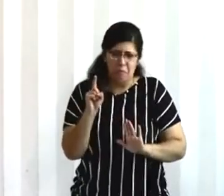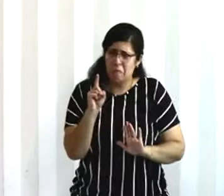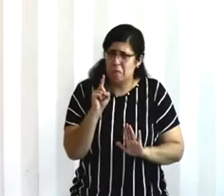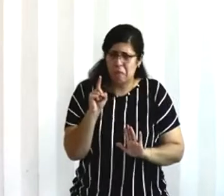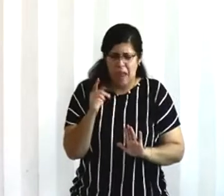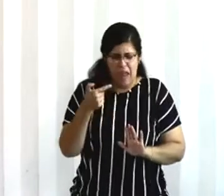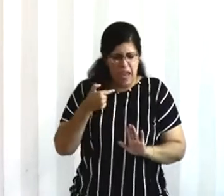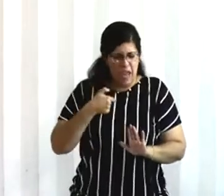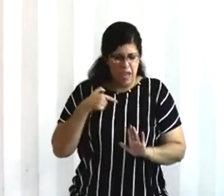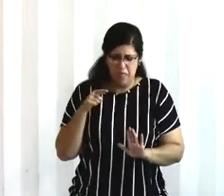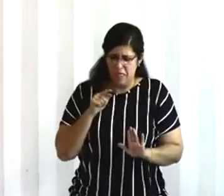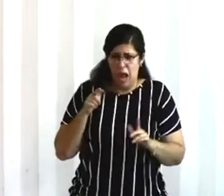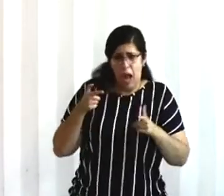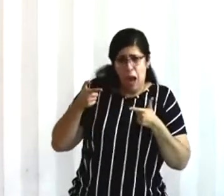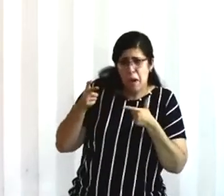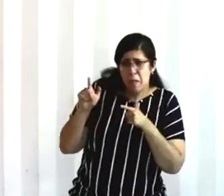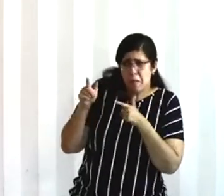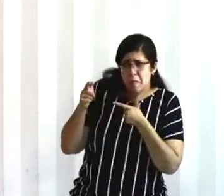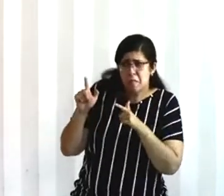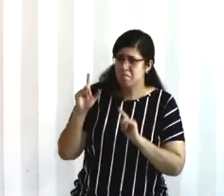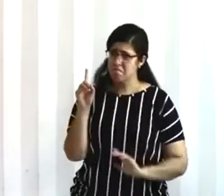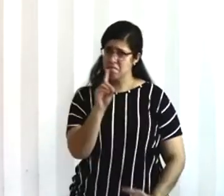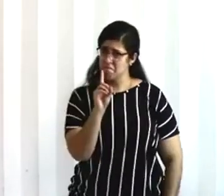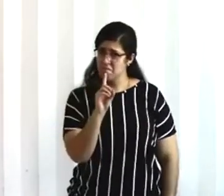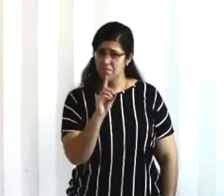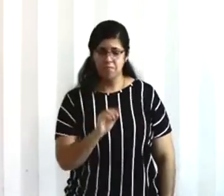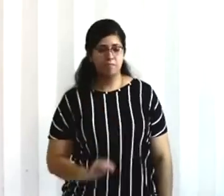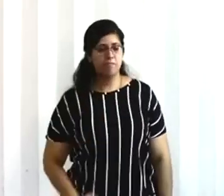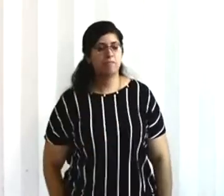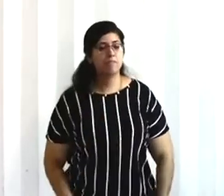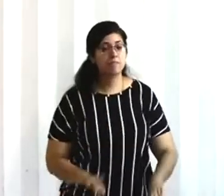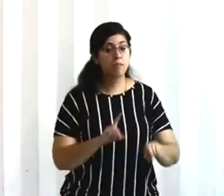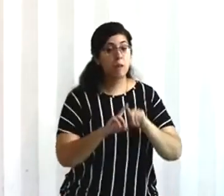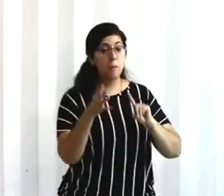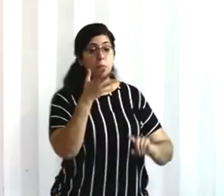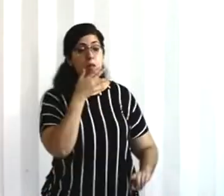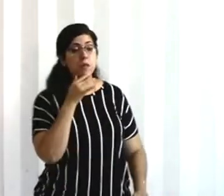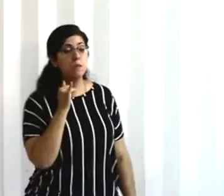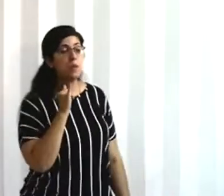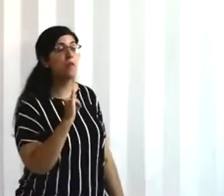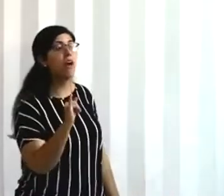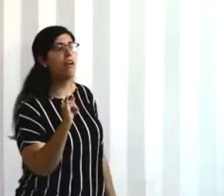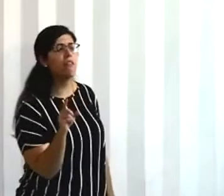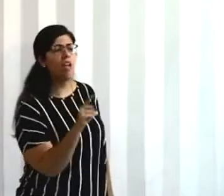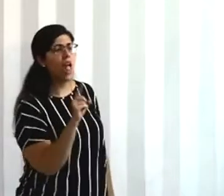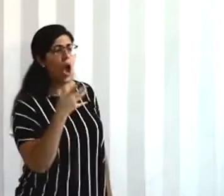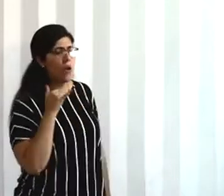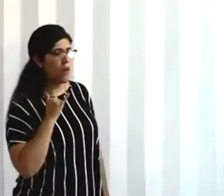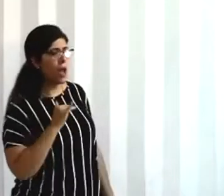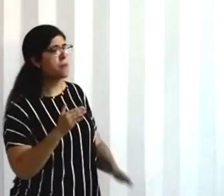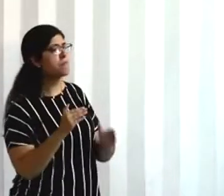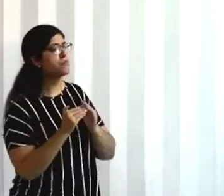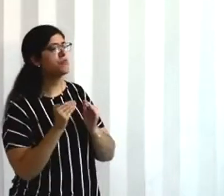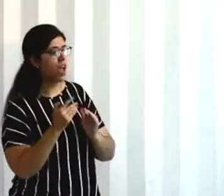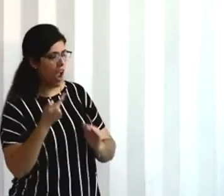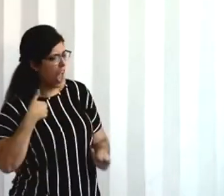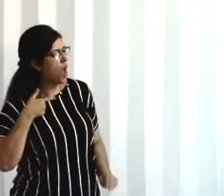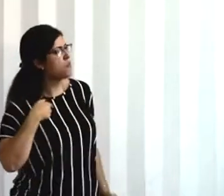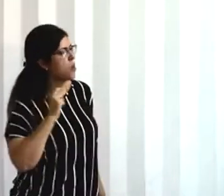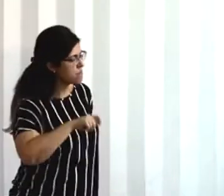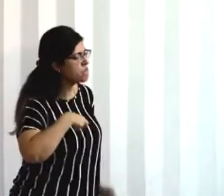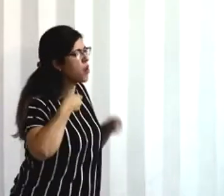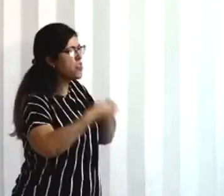o Senhor. Mas Deus, através do profeta, disse: você não vai pedir não? Mas eu vou te dar, eu vou te